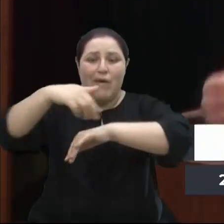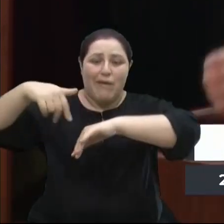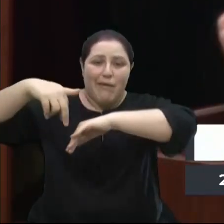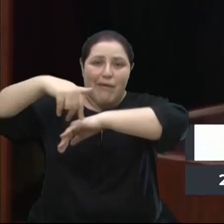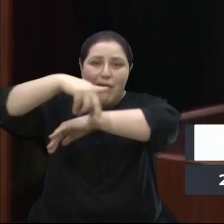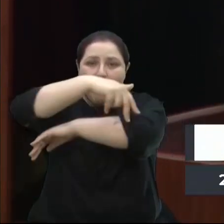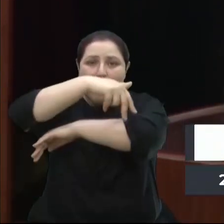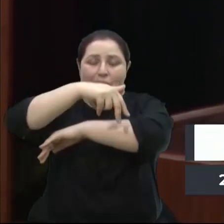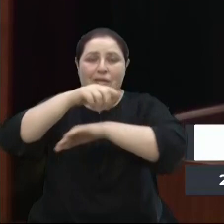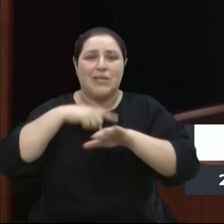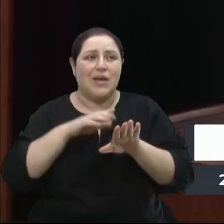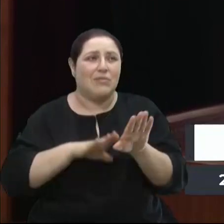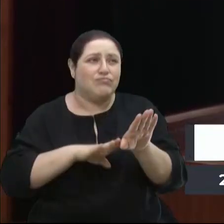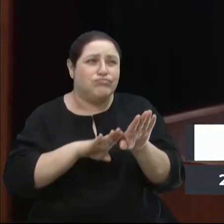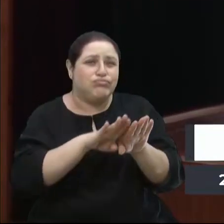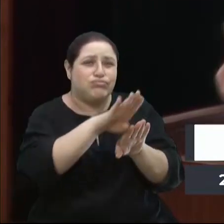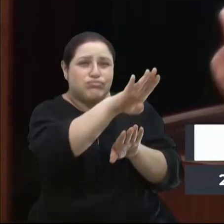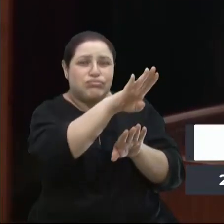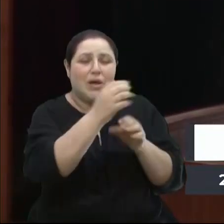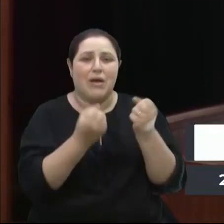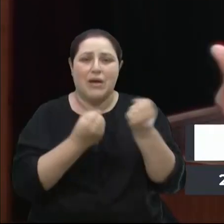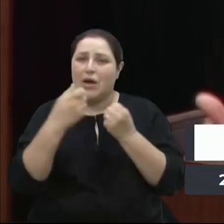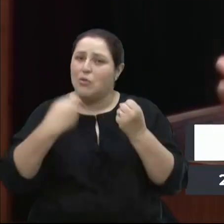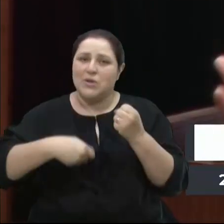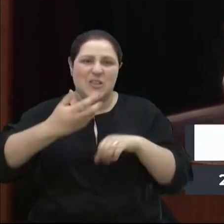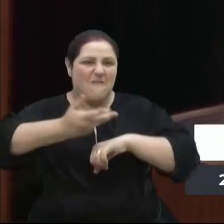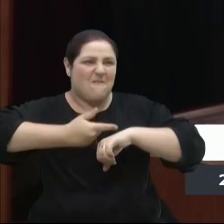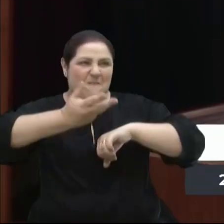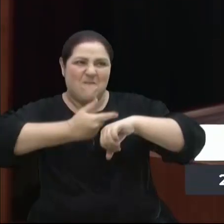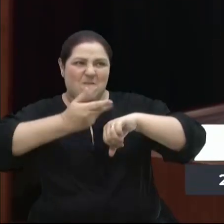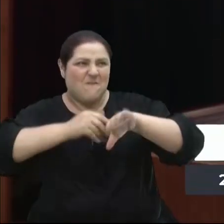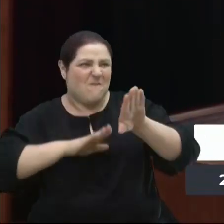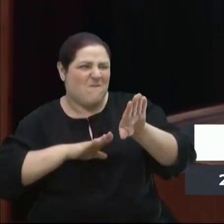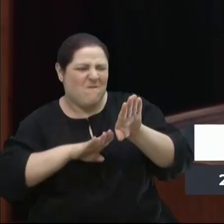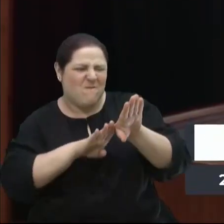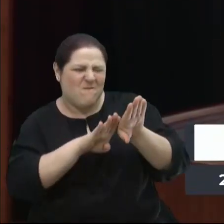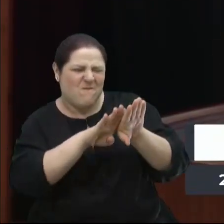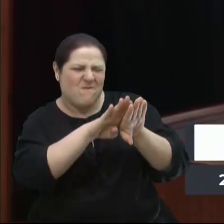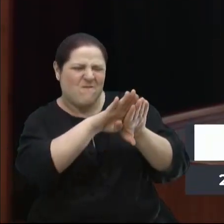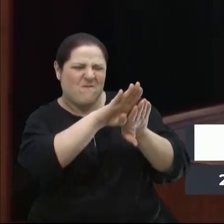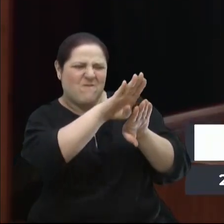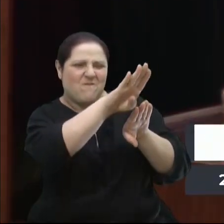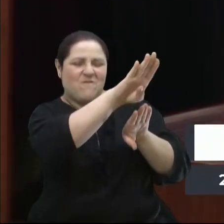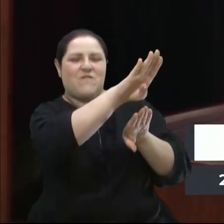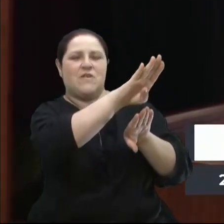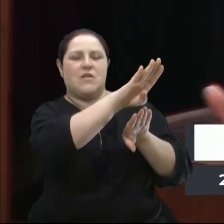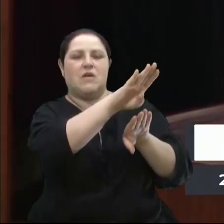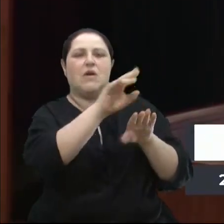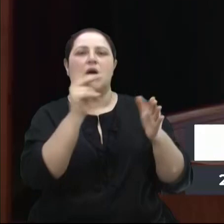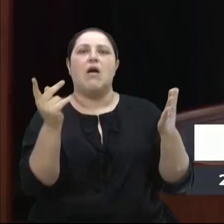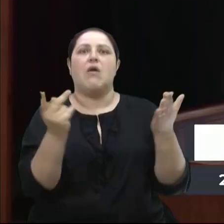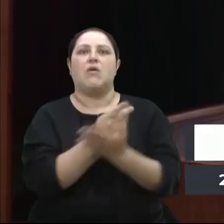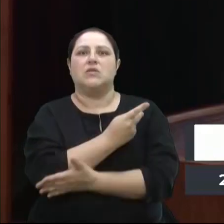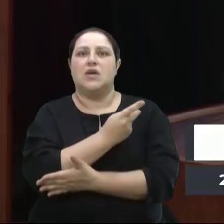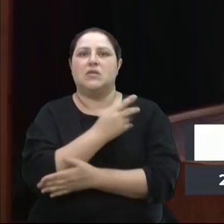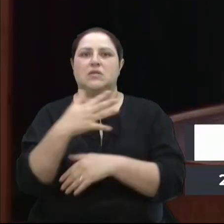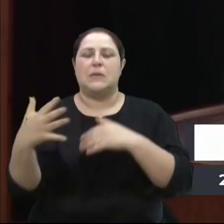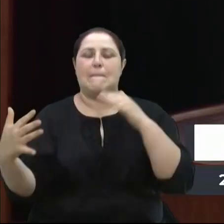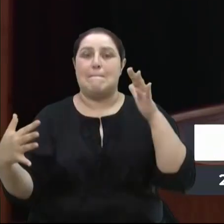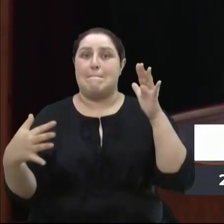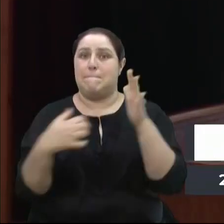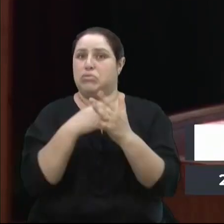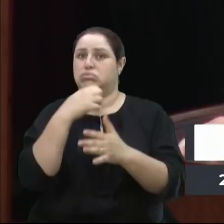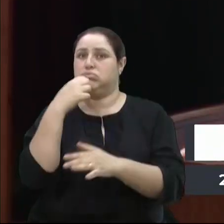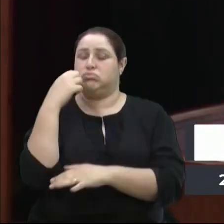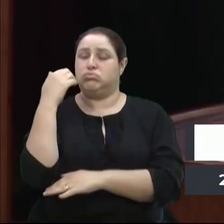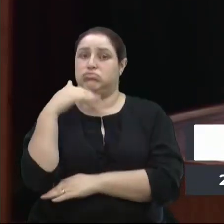num morro onde que os veículos têm que pegar embalo para subir, porque é um morro íngreme. Daqui a pouco acontece uma tragédia, e